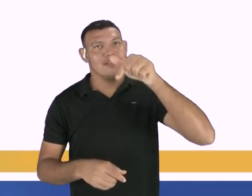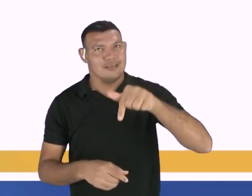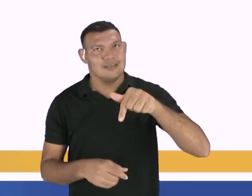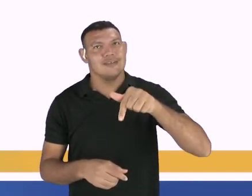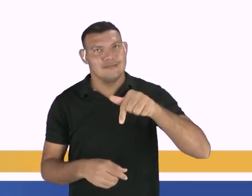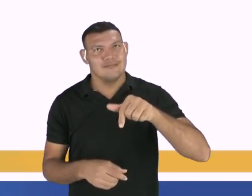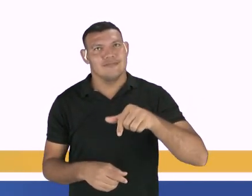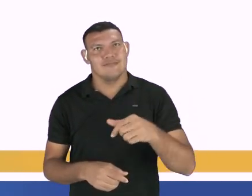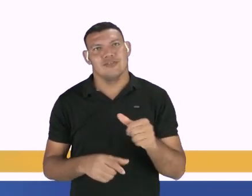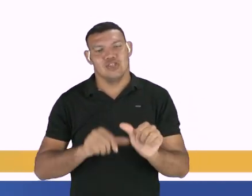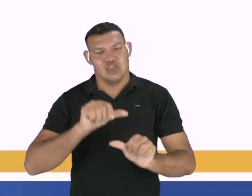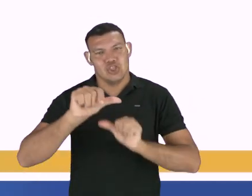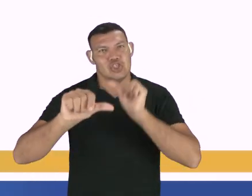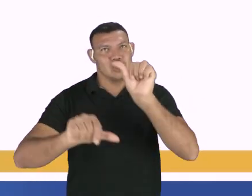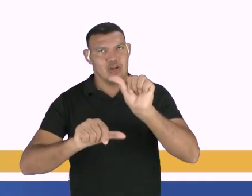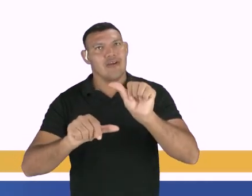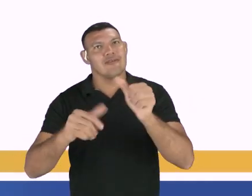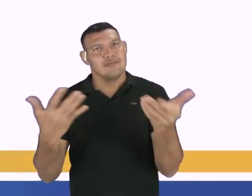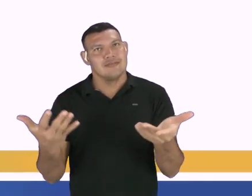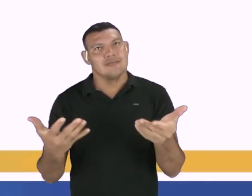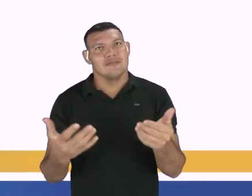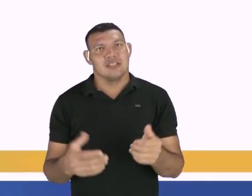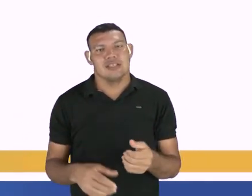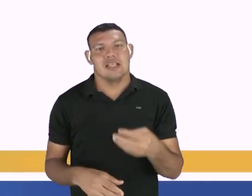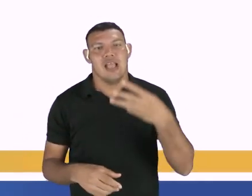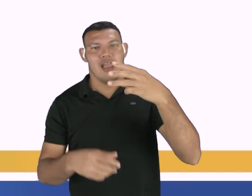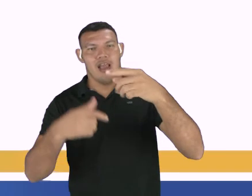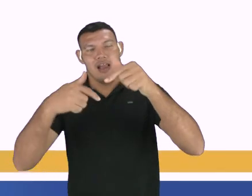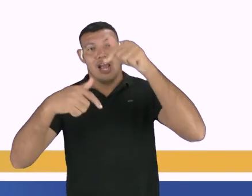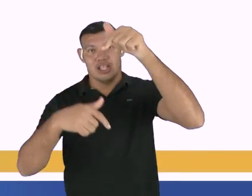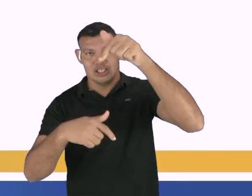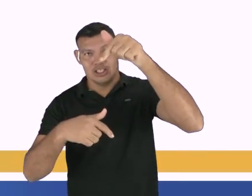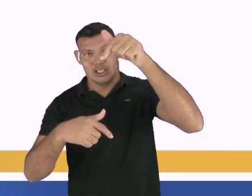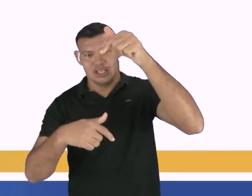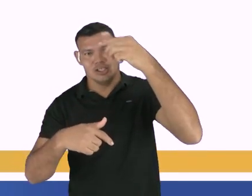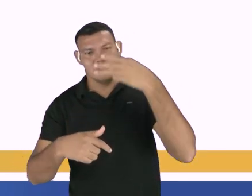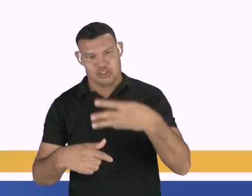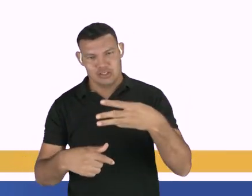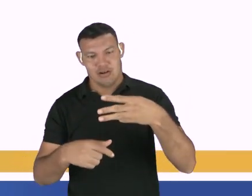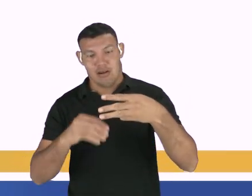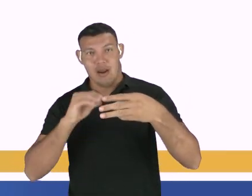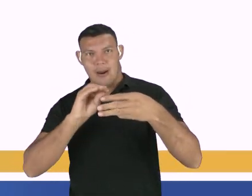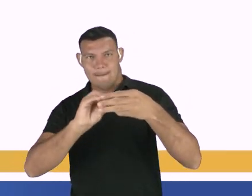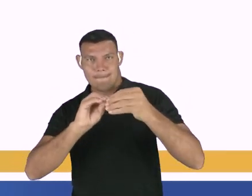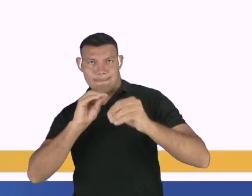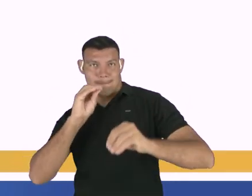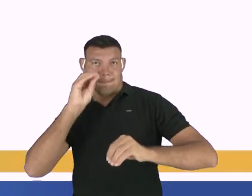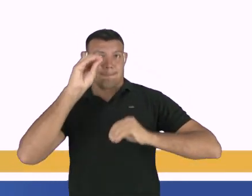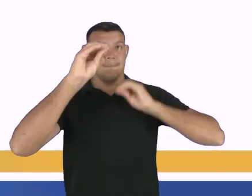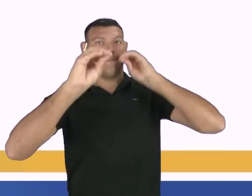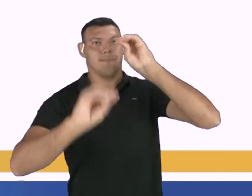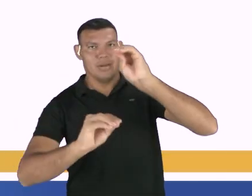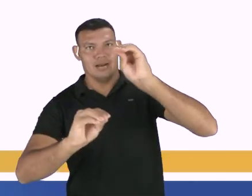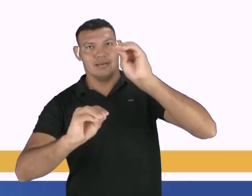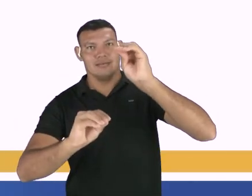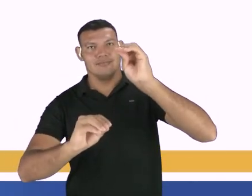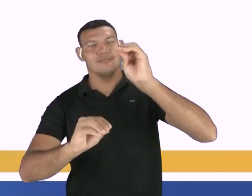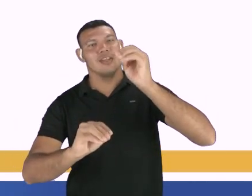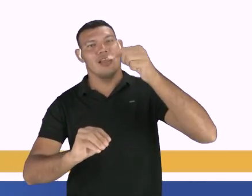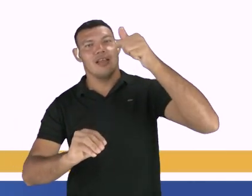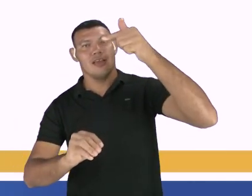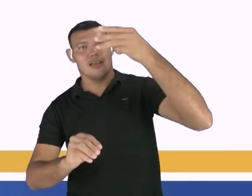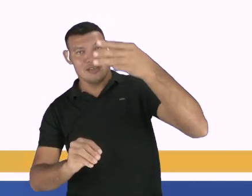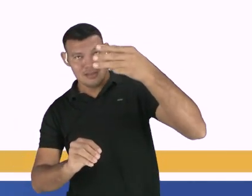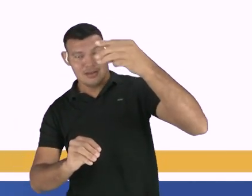se eu girasse a fração, o numerador sobe, né? O denominador sobe, vira numerador, e o numerador desce